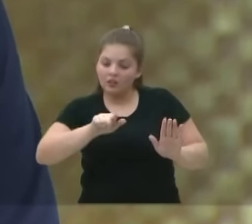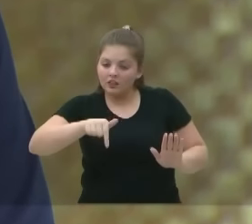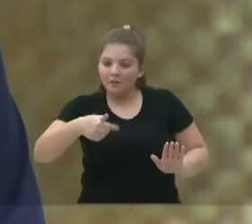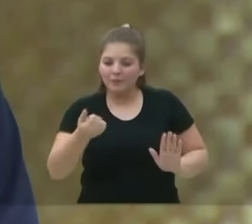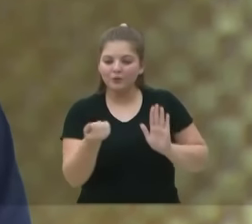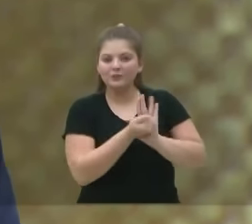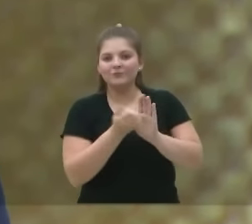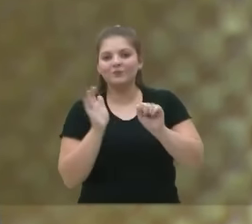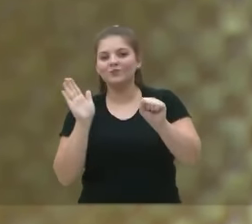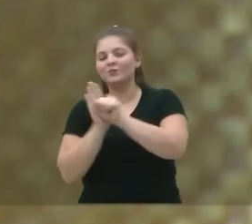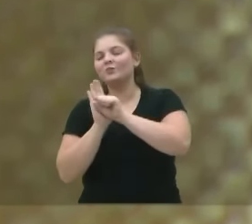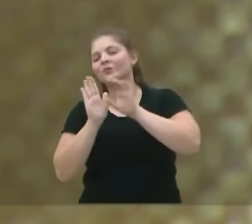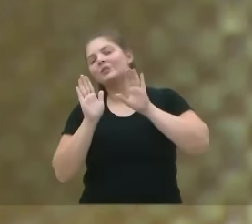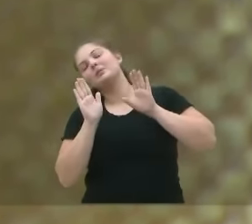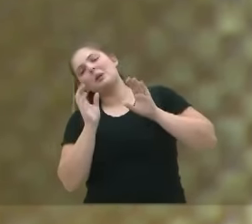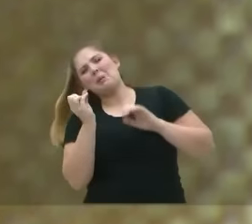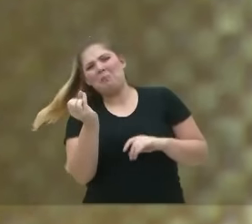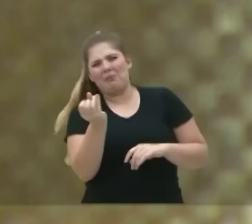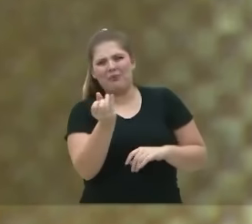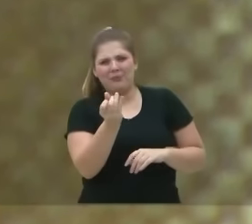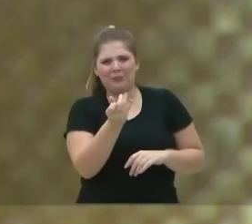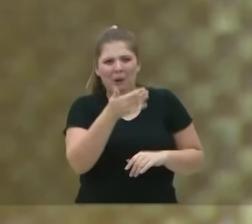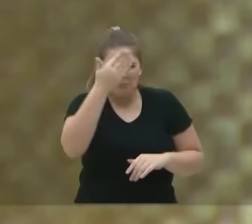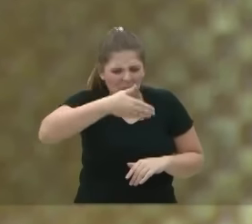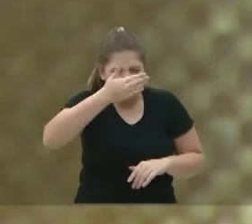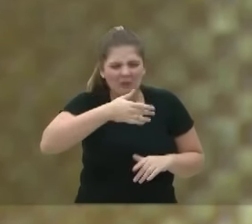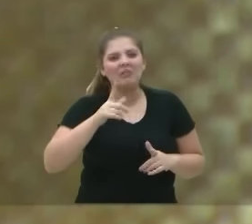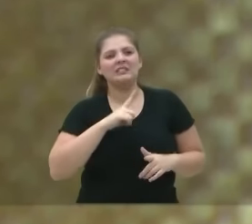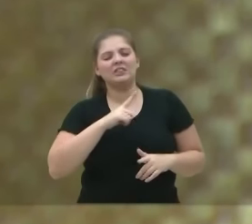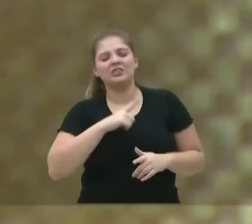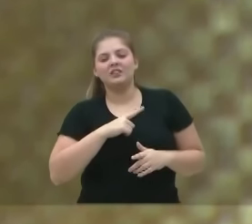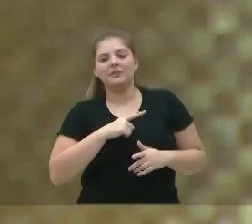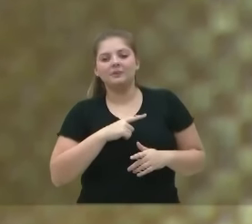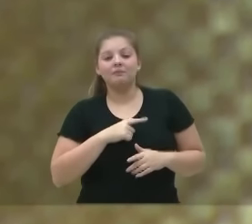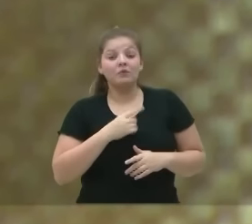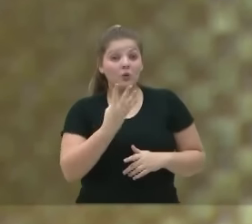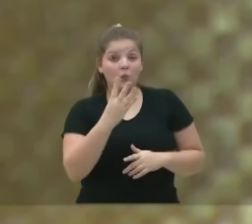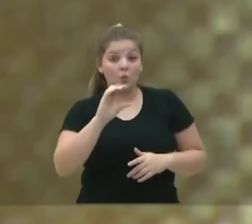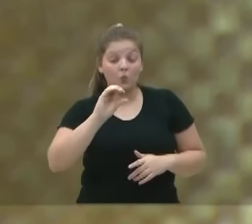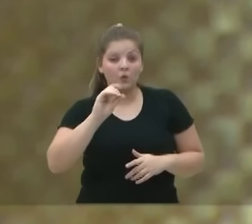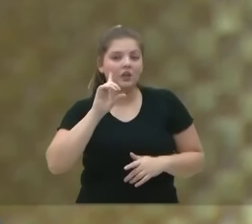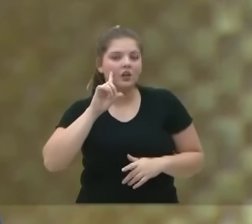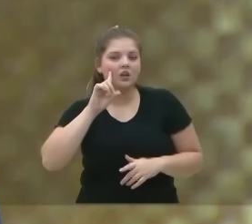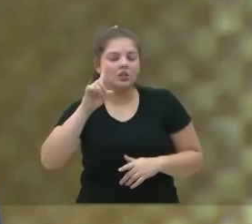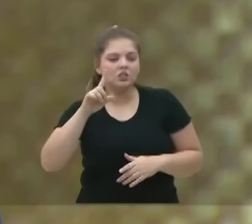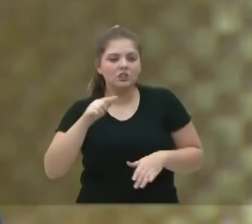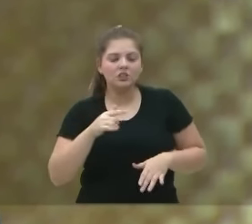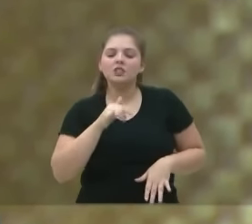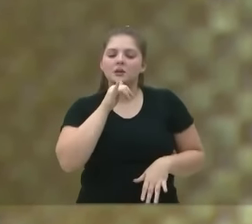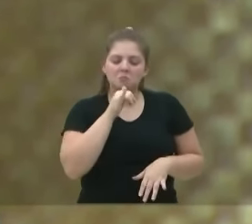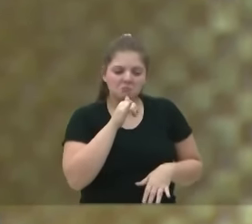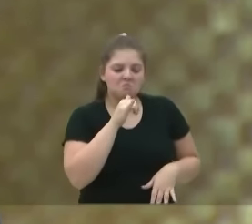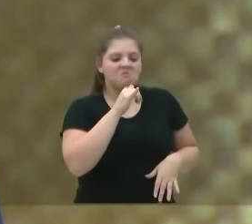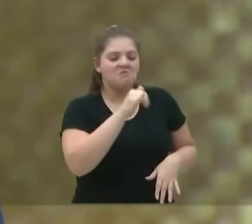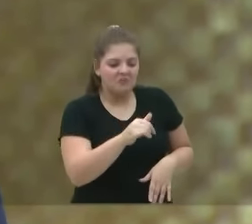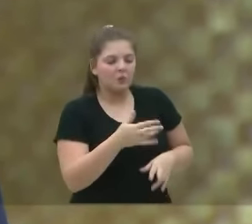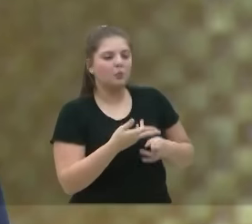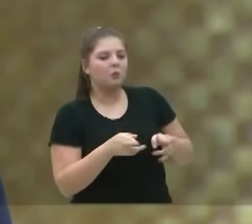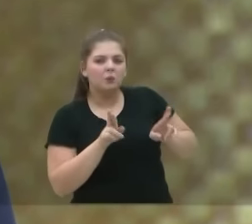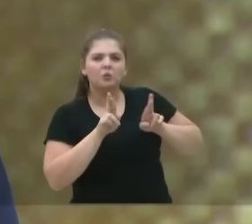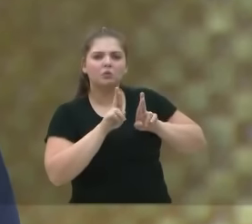com numerosas provas. Durante 40 dias, apareceu-lhes falando do reino de